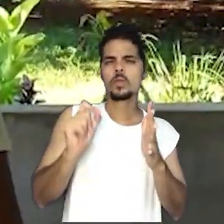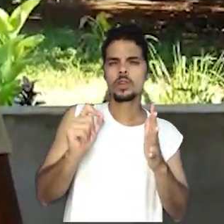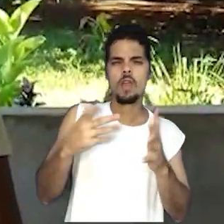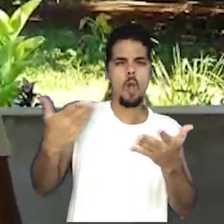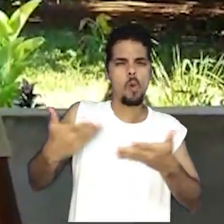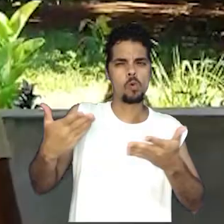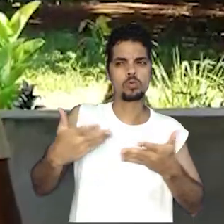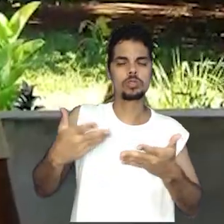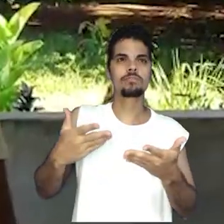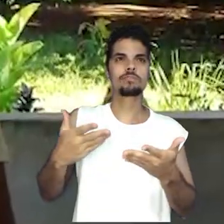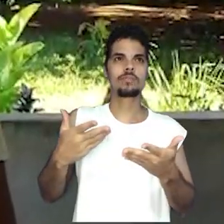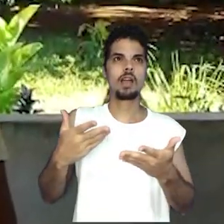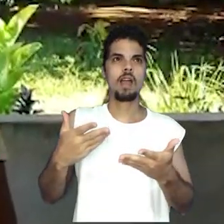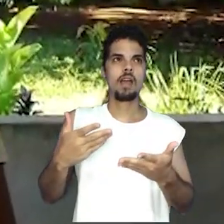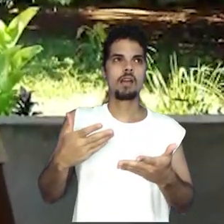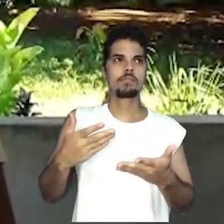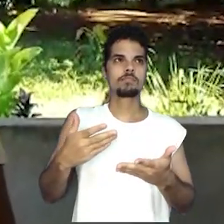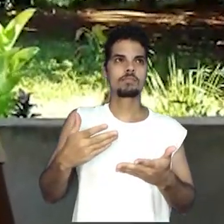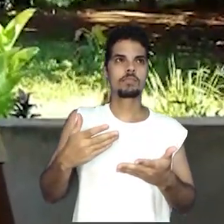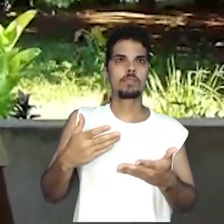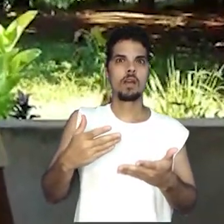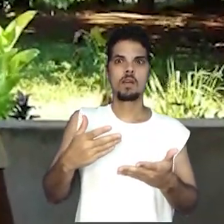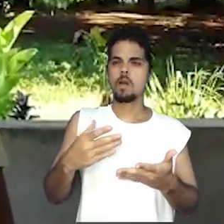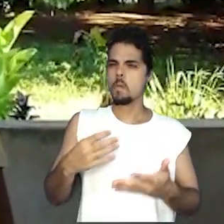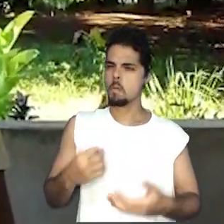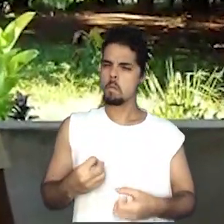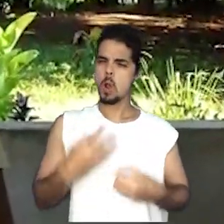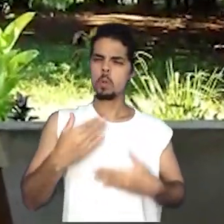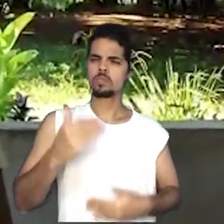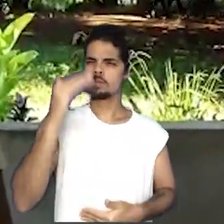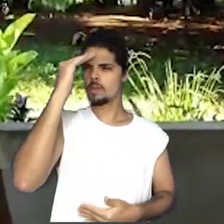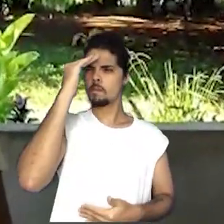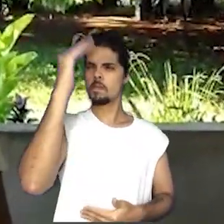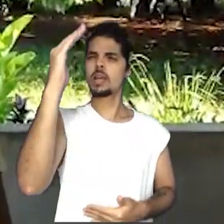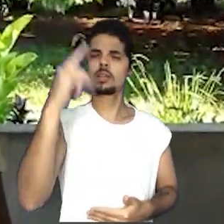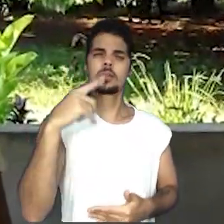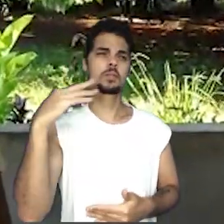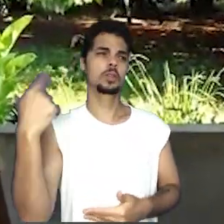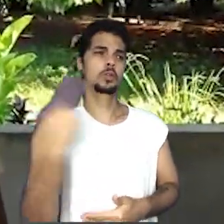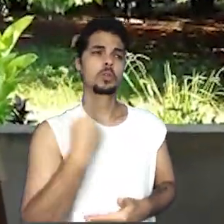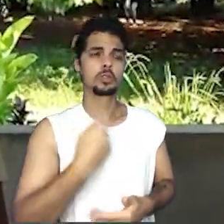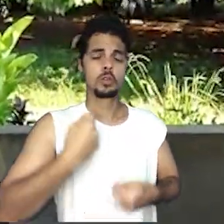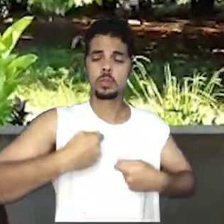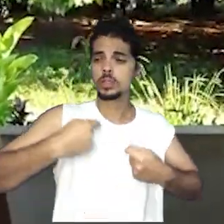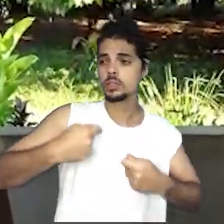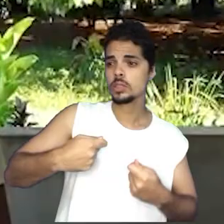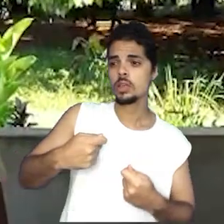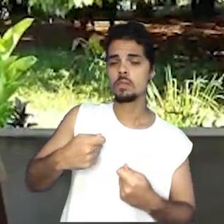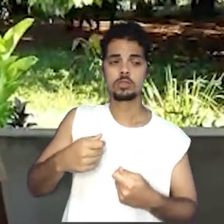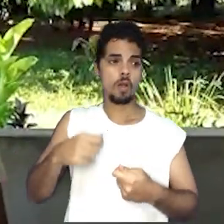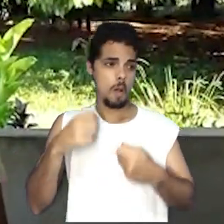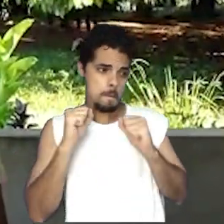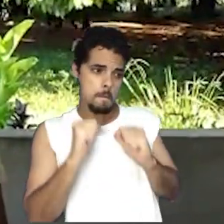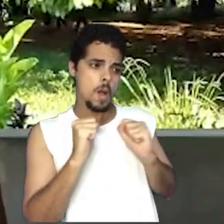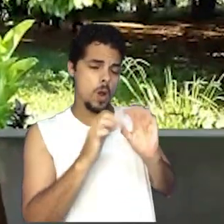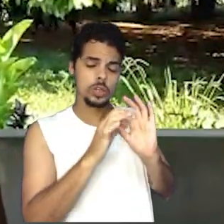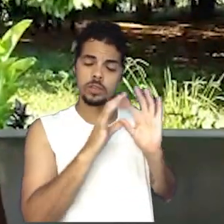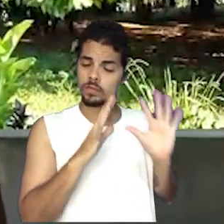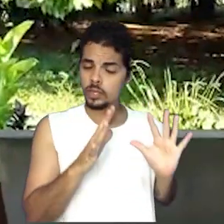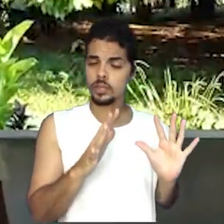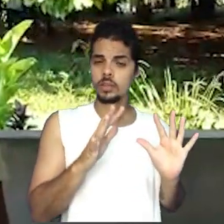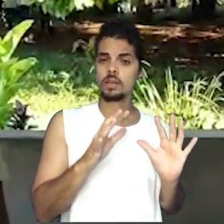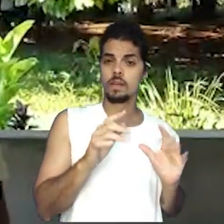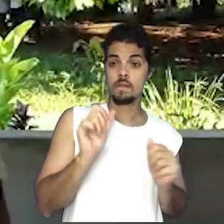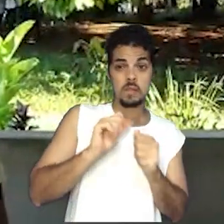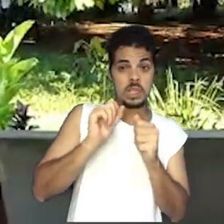autonomia nos nossos territórios, né? É autonomia para ditar, é o modelo de educação que nós queremos, né? É construir a educação que nós queremos